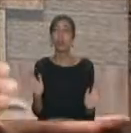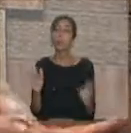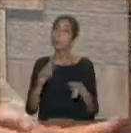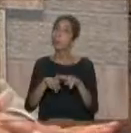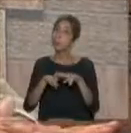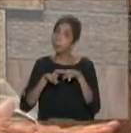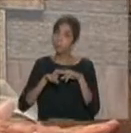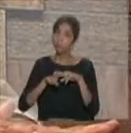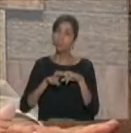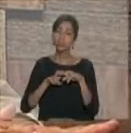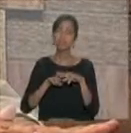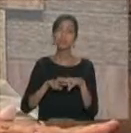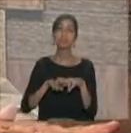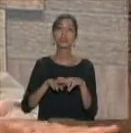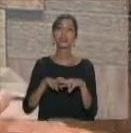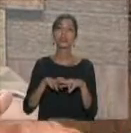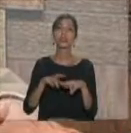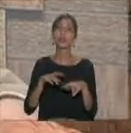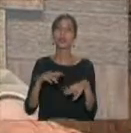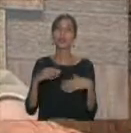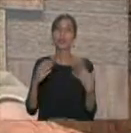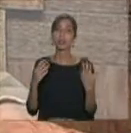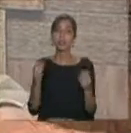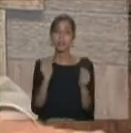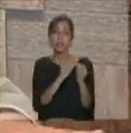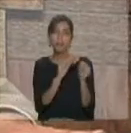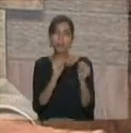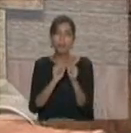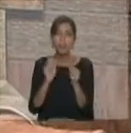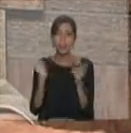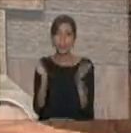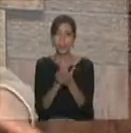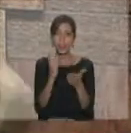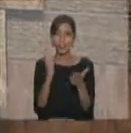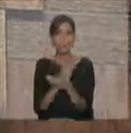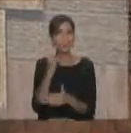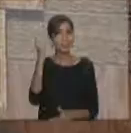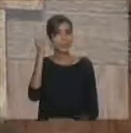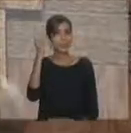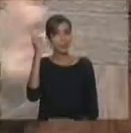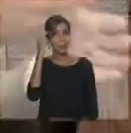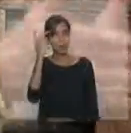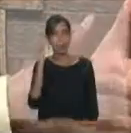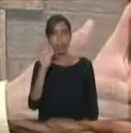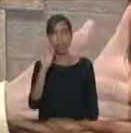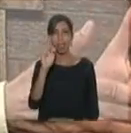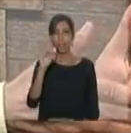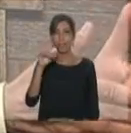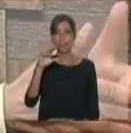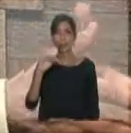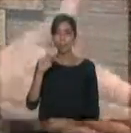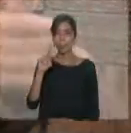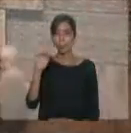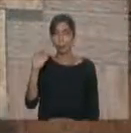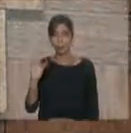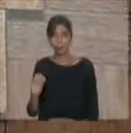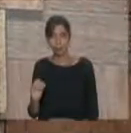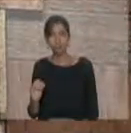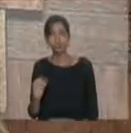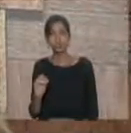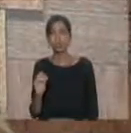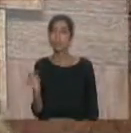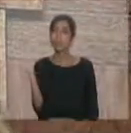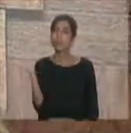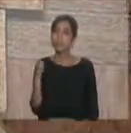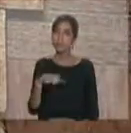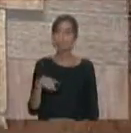foi por isso que quando fizemos aquela revista em São Paulo, o Franco Paulino, que era outro da última hora, que